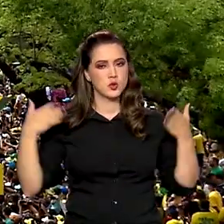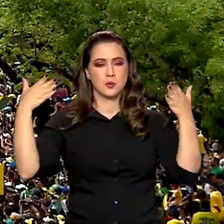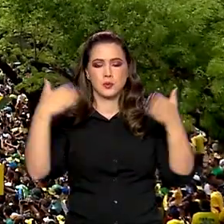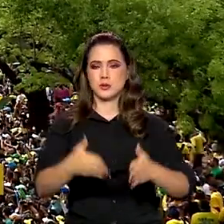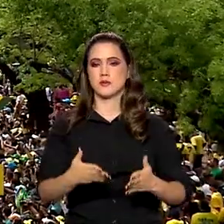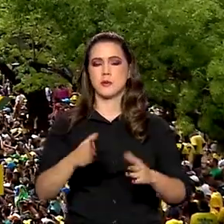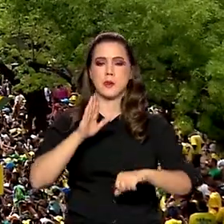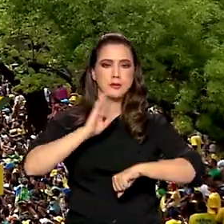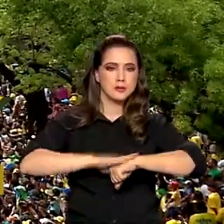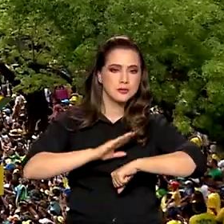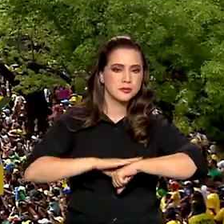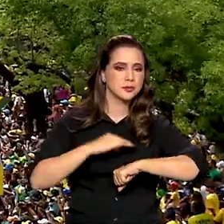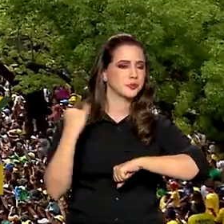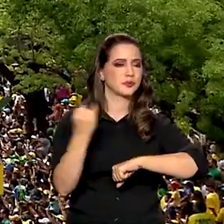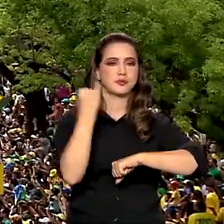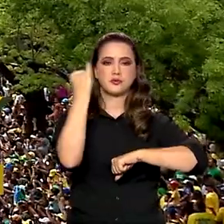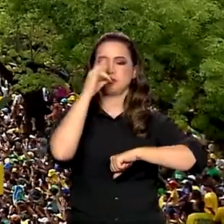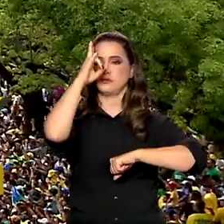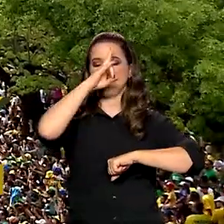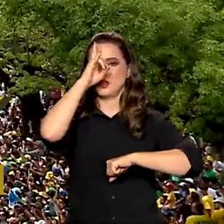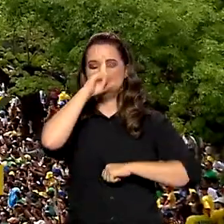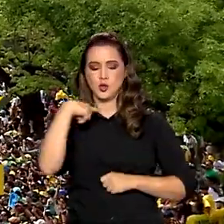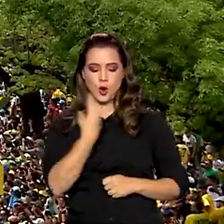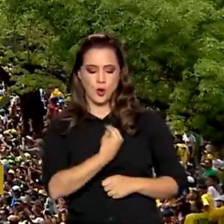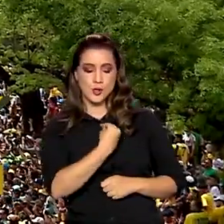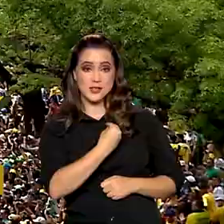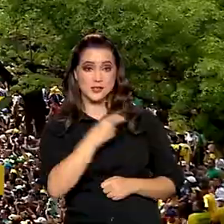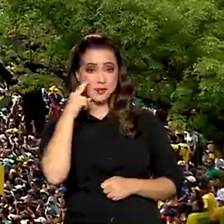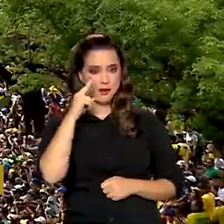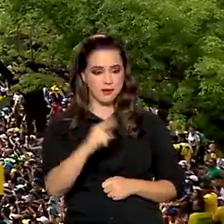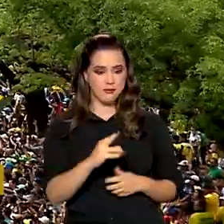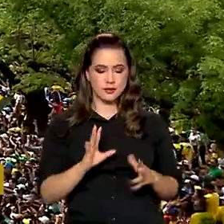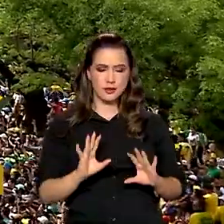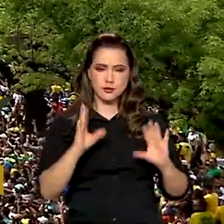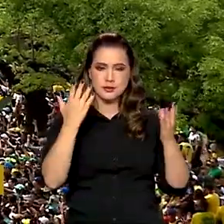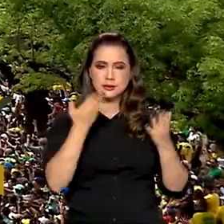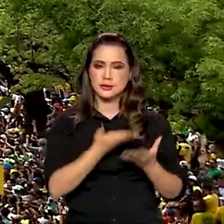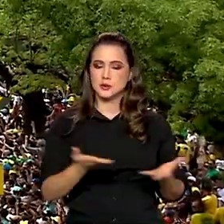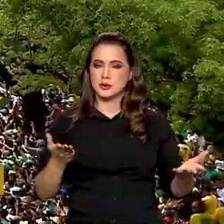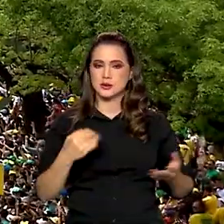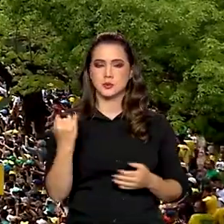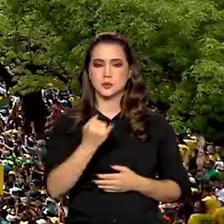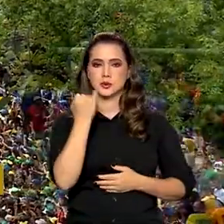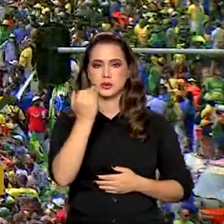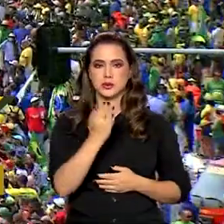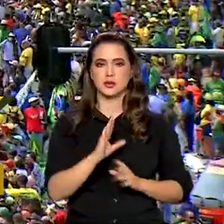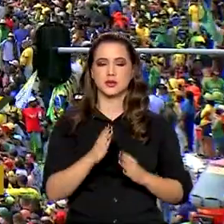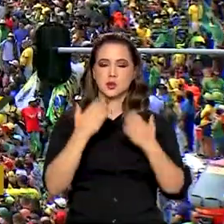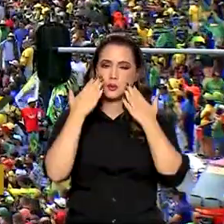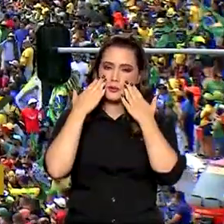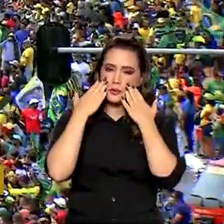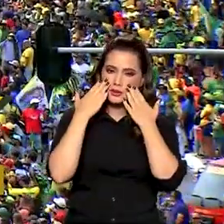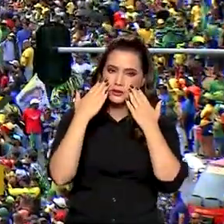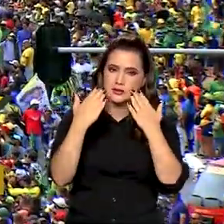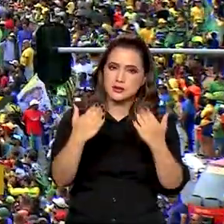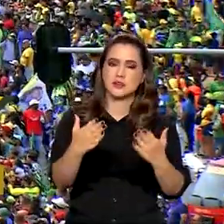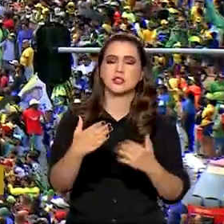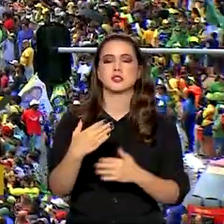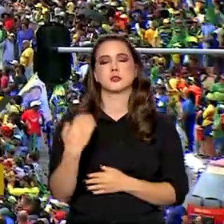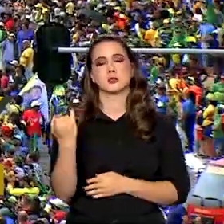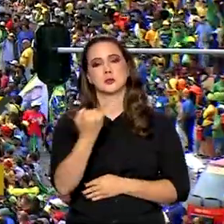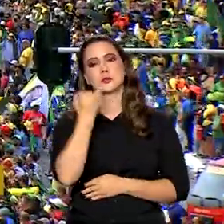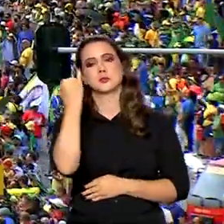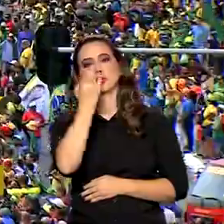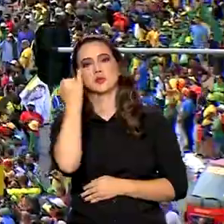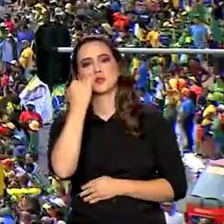momento histórico, né, estarmos vivos aqui acompanhando esse momento, né, e fazendo essa transmissão tão, tão agradável